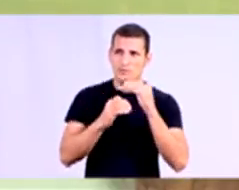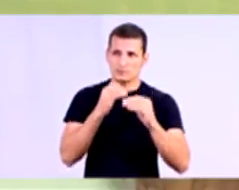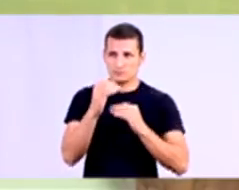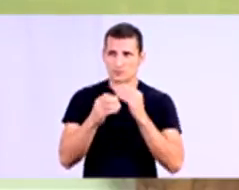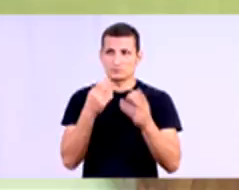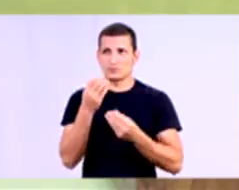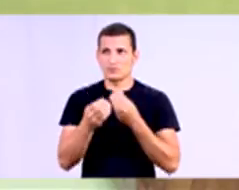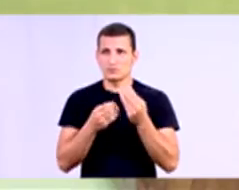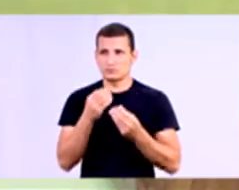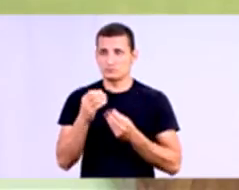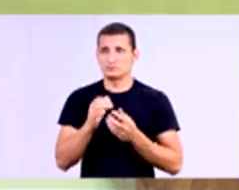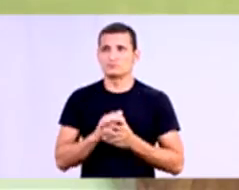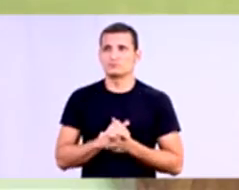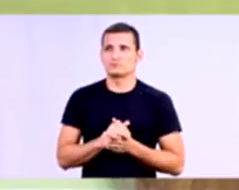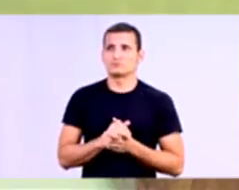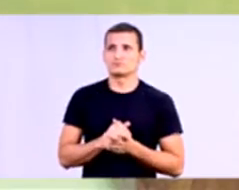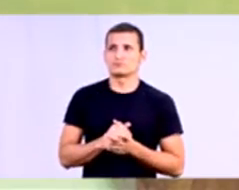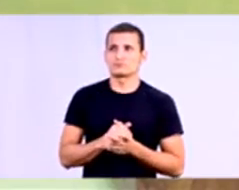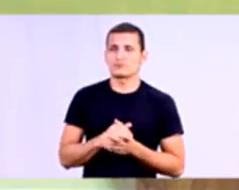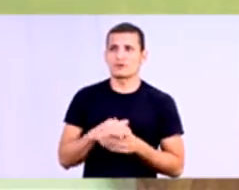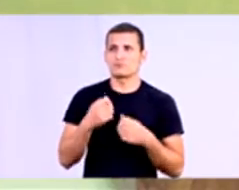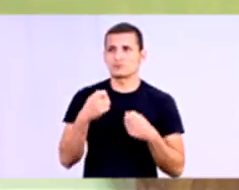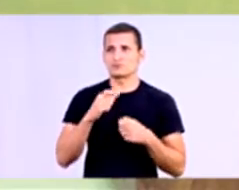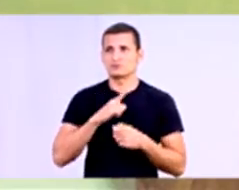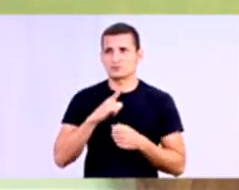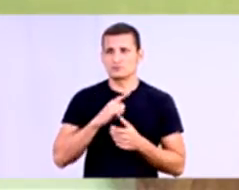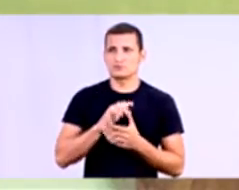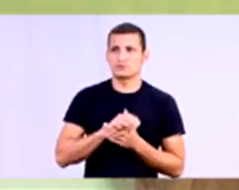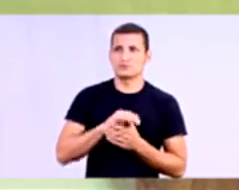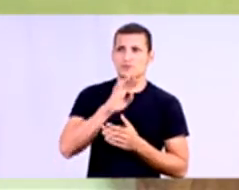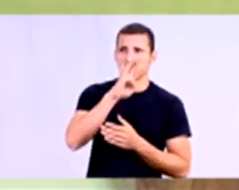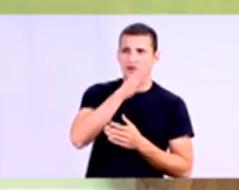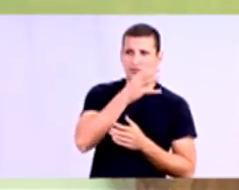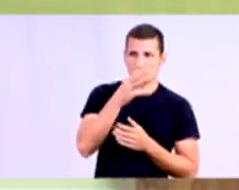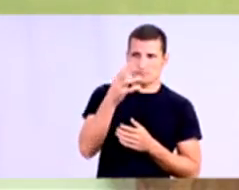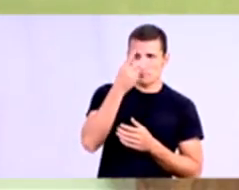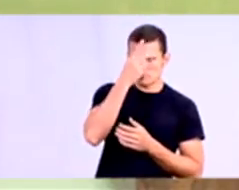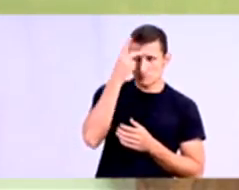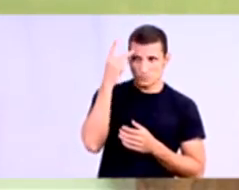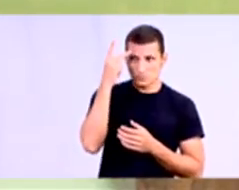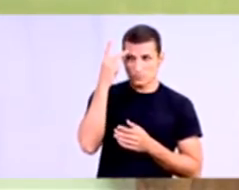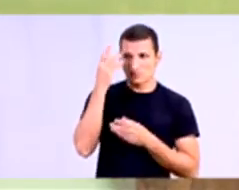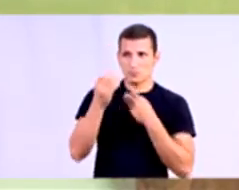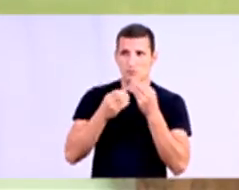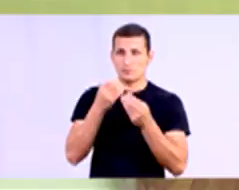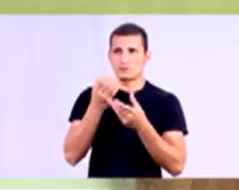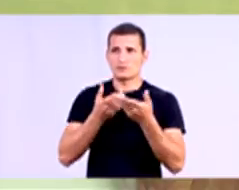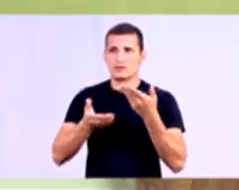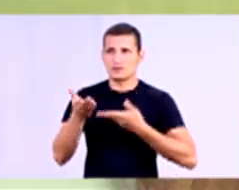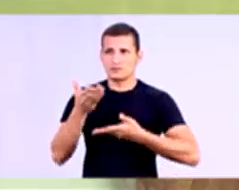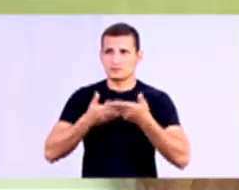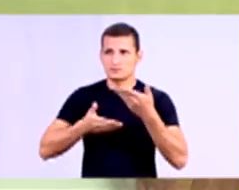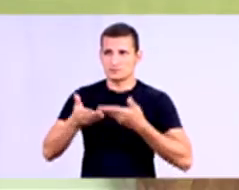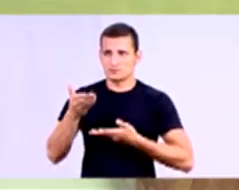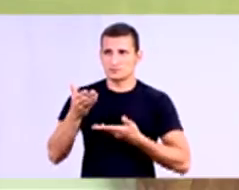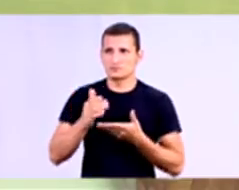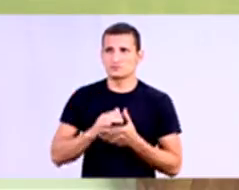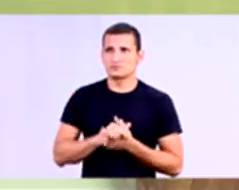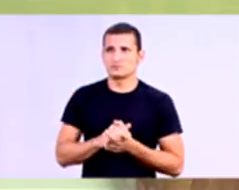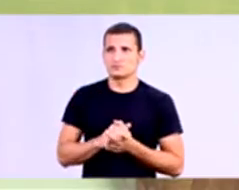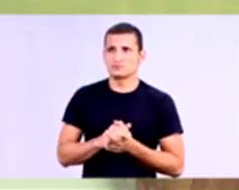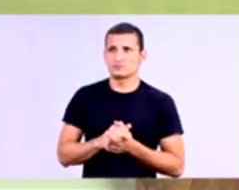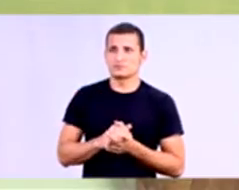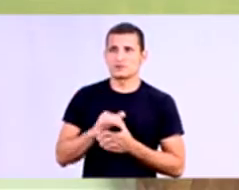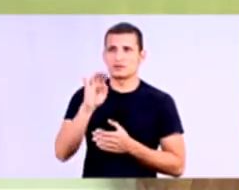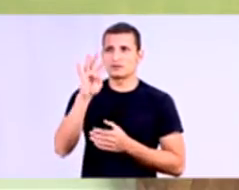dados, visto que teria uma tabela pessoa, e como que ficaria a relação